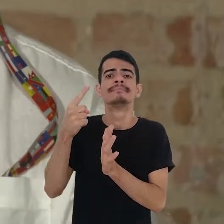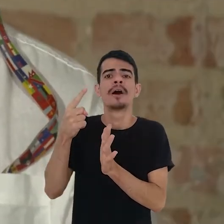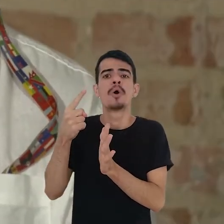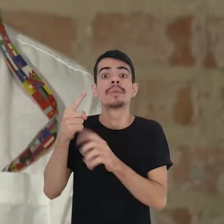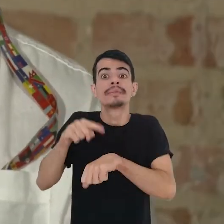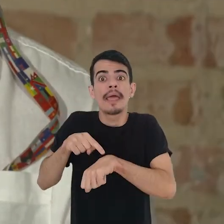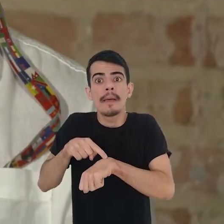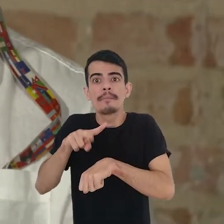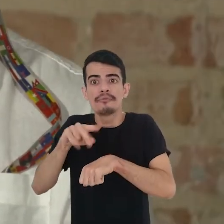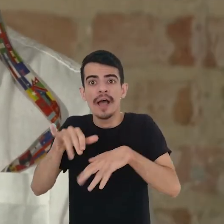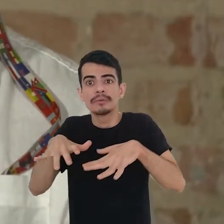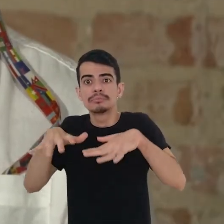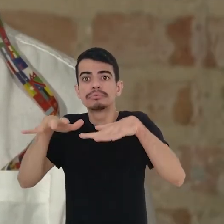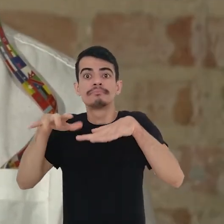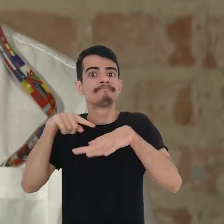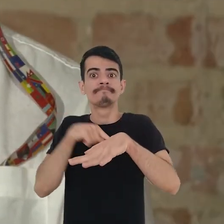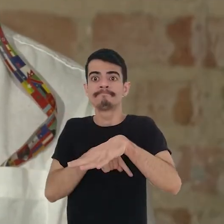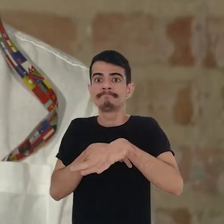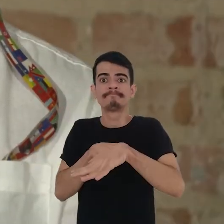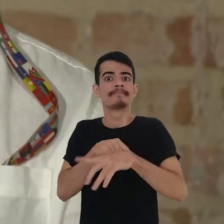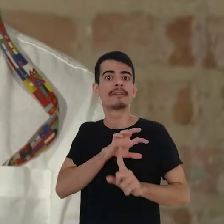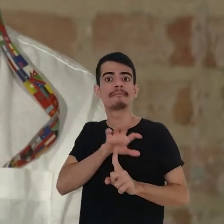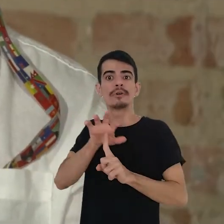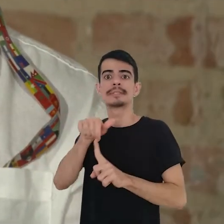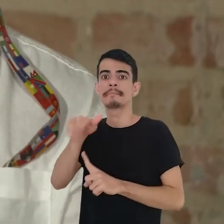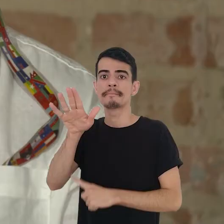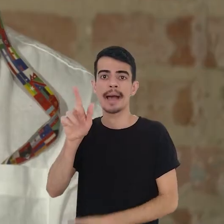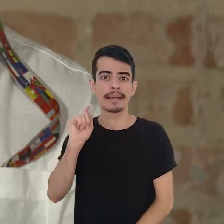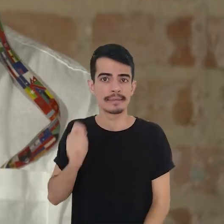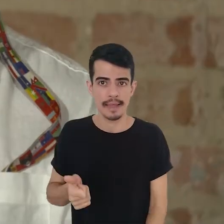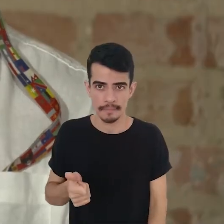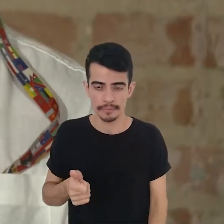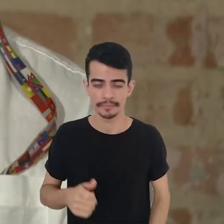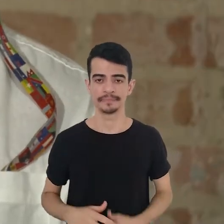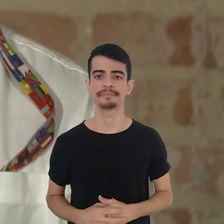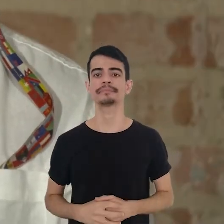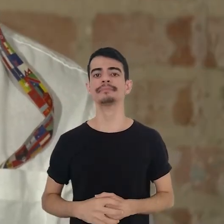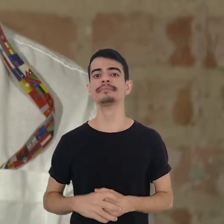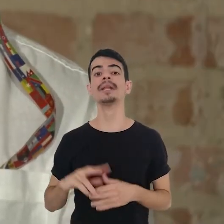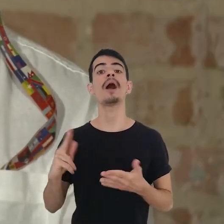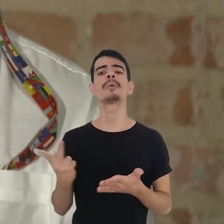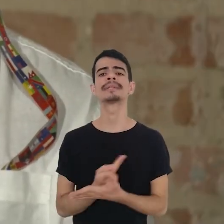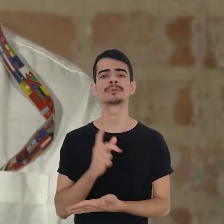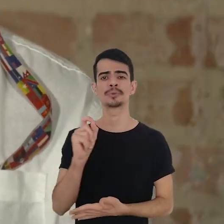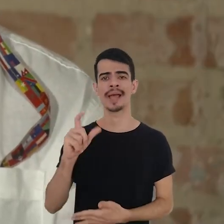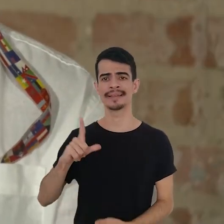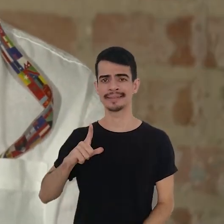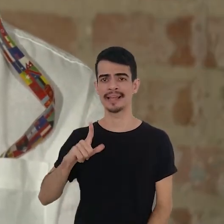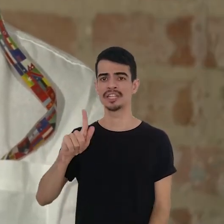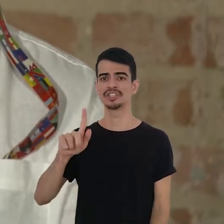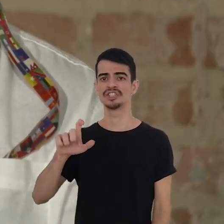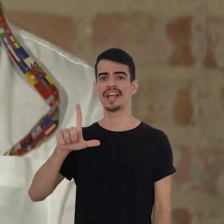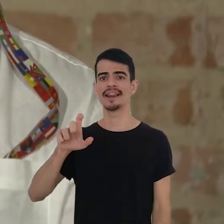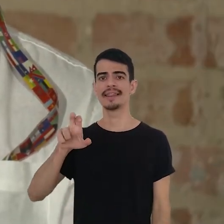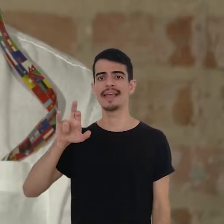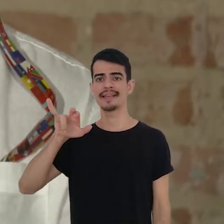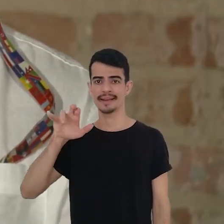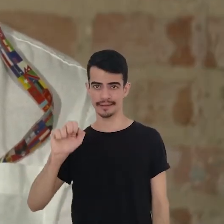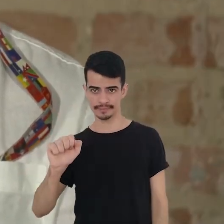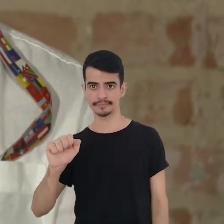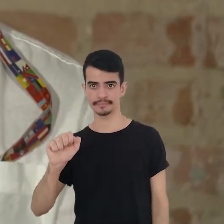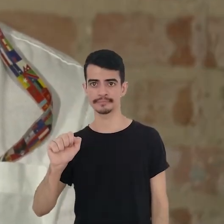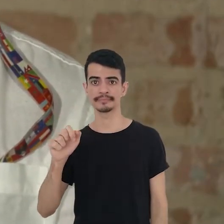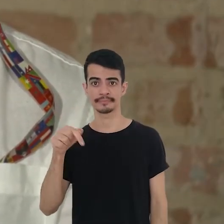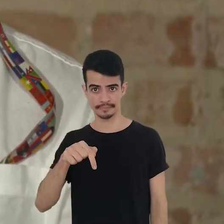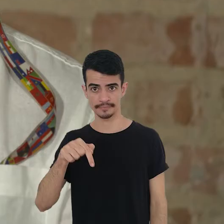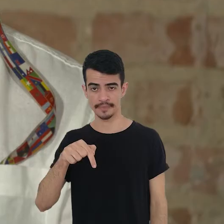que existe na Antártica hoje, que é assim, o ponto-chave desse processo. Essa